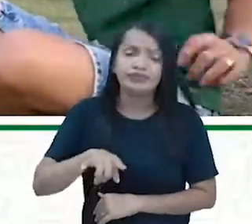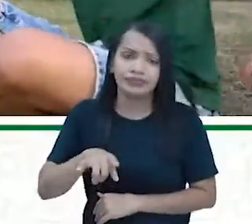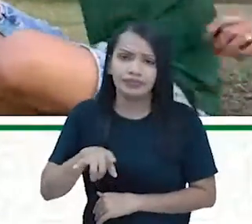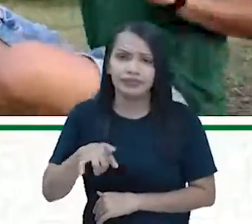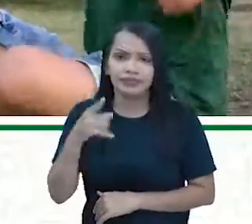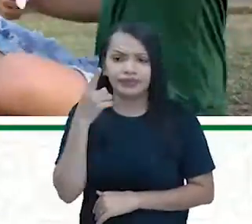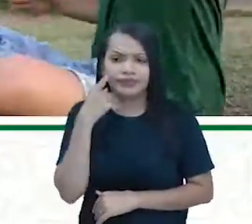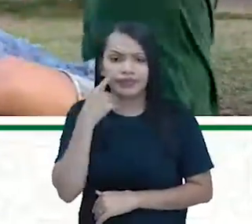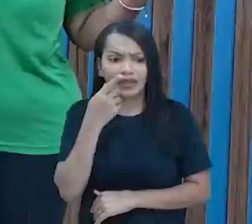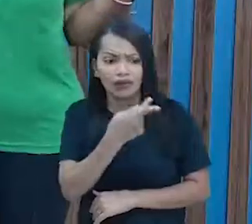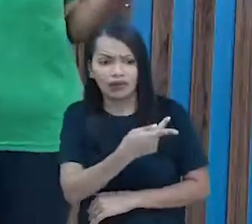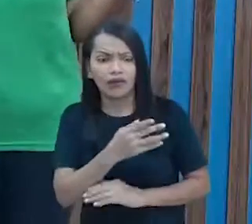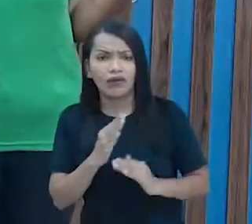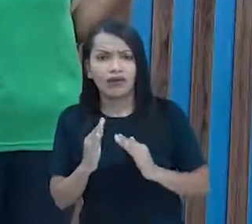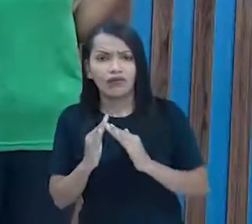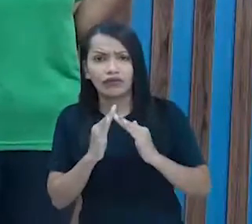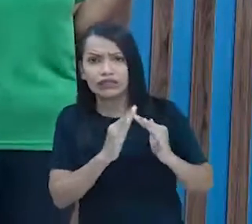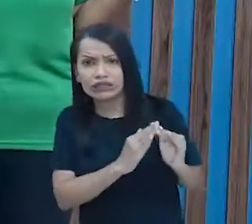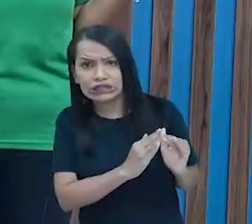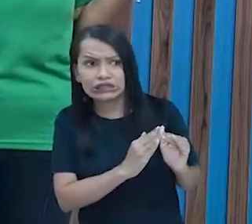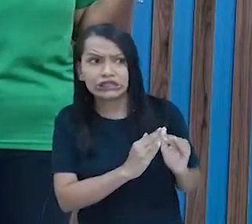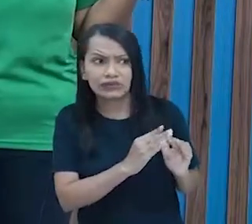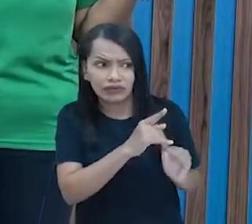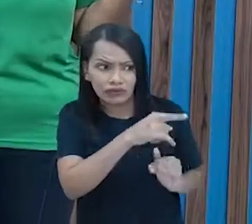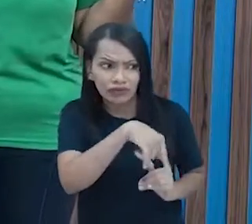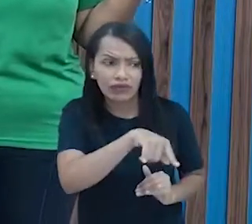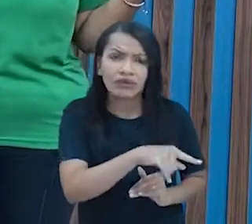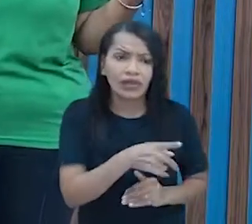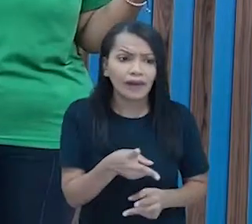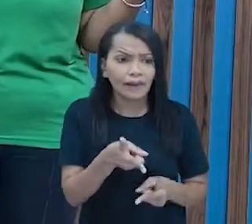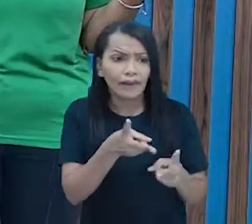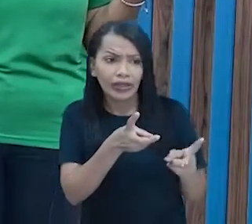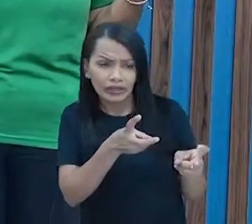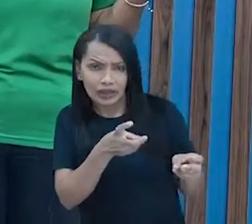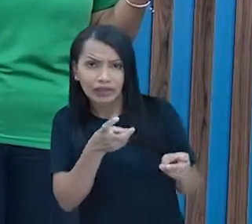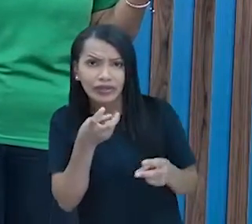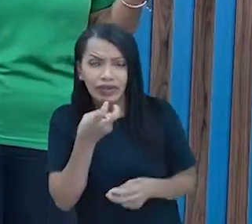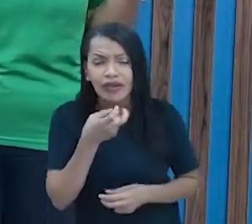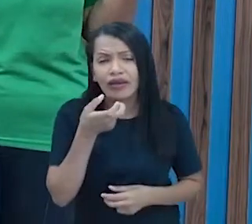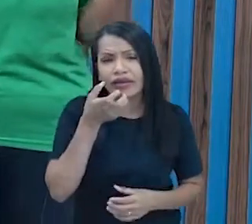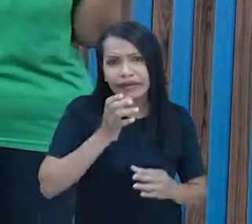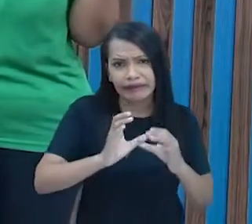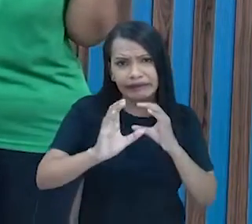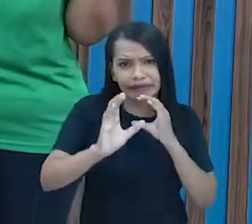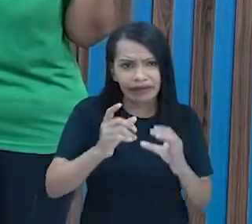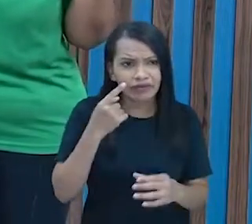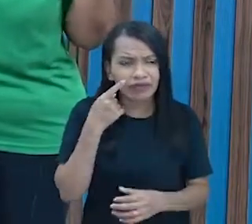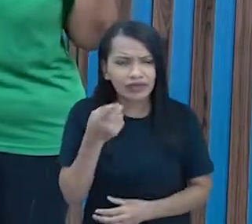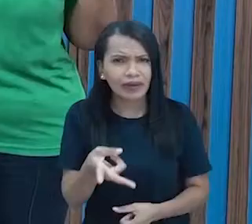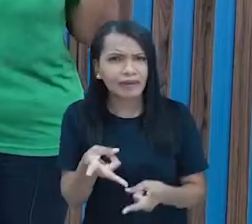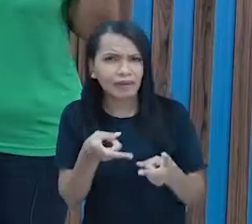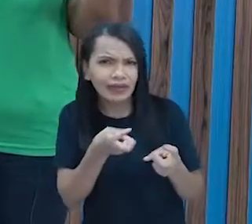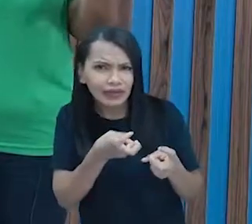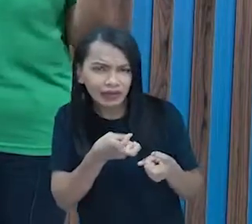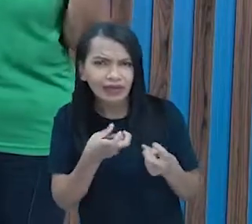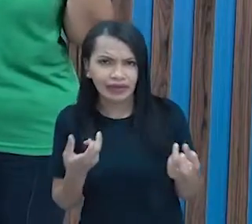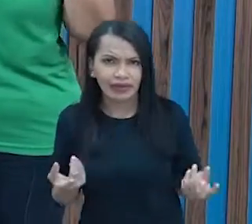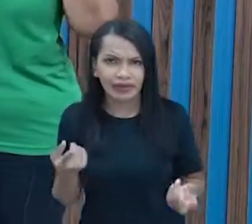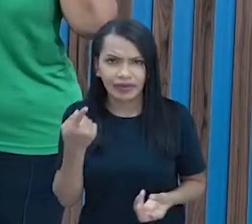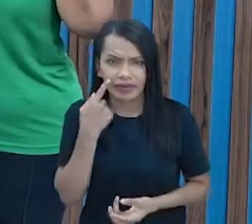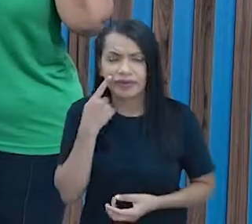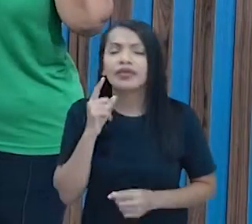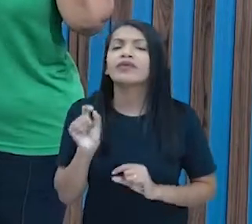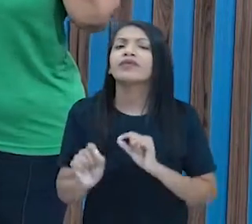o vizinho cantando no chuveiro. Eita! Tem aí pertinho de você? Você costuma notar, perceber, e esse